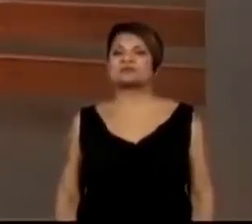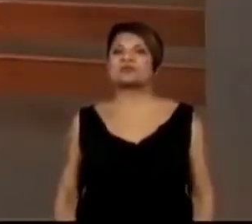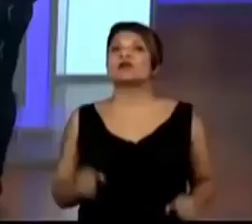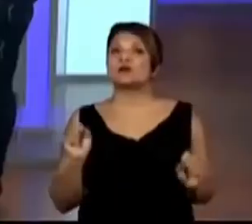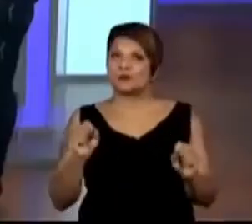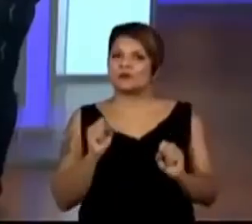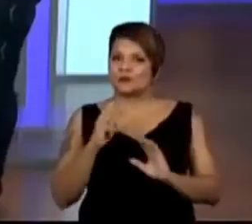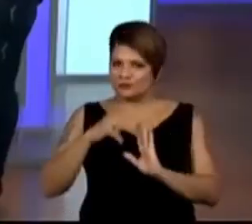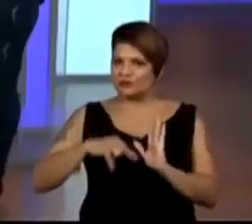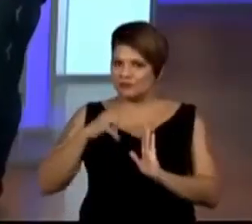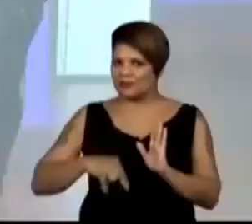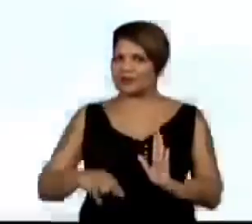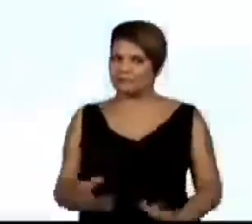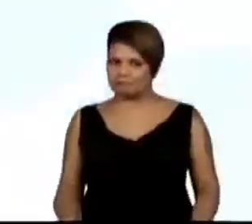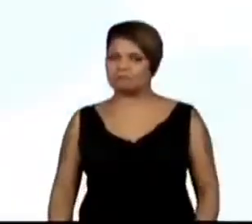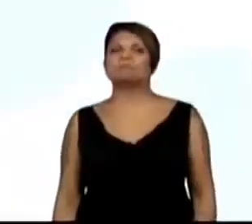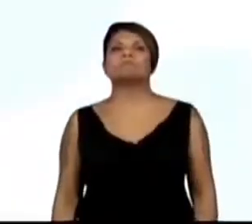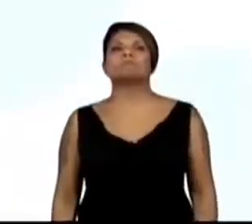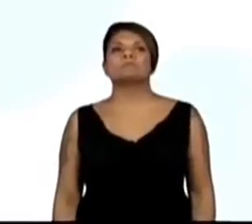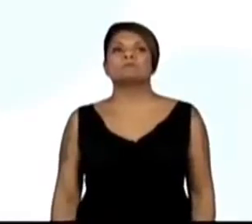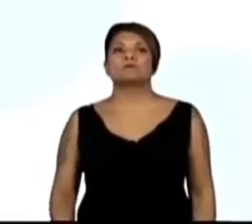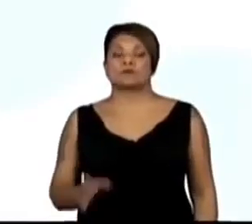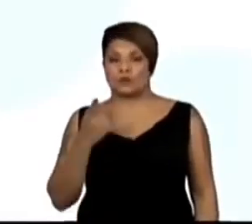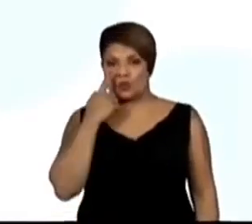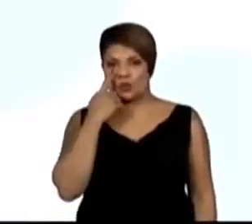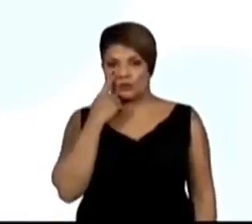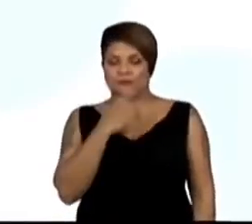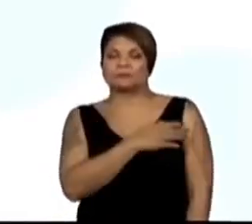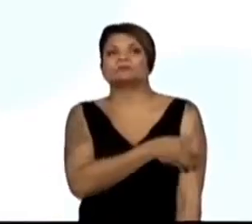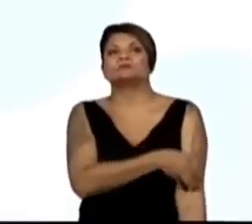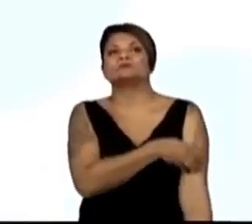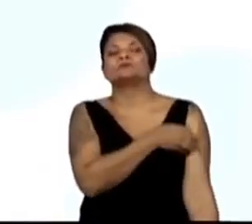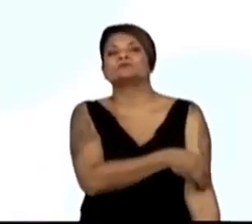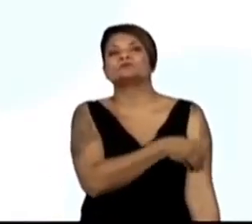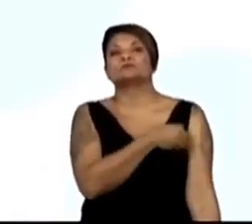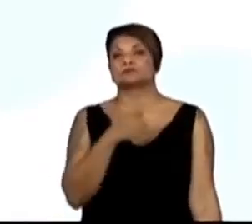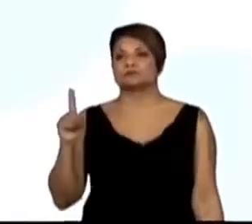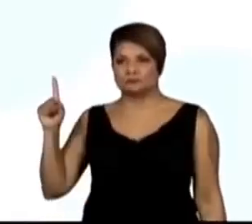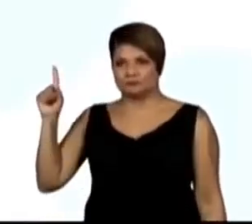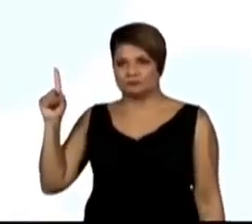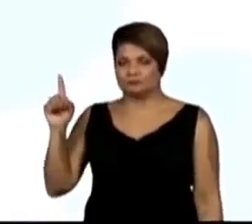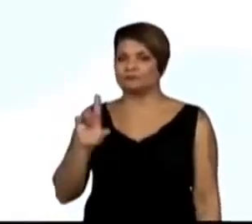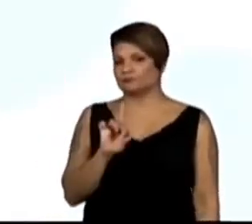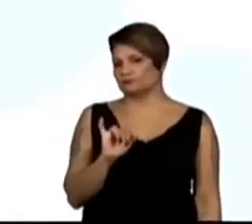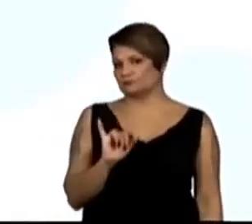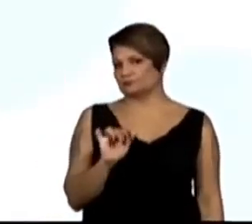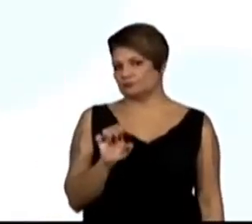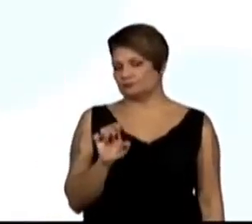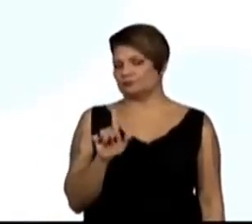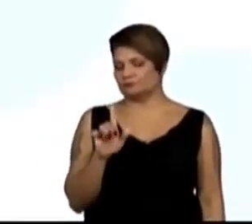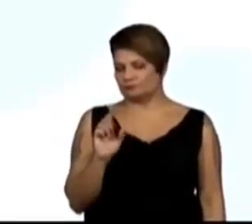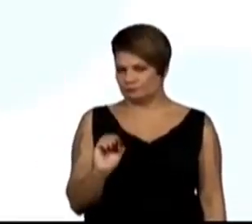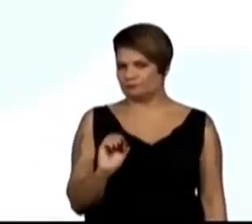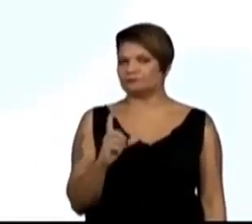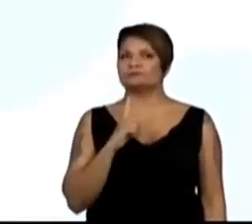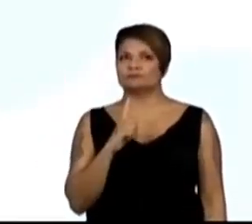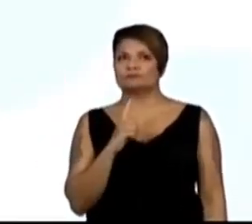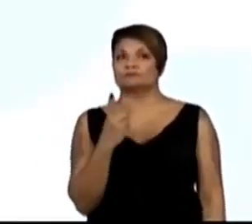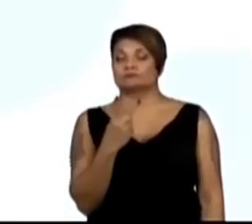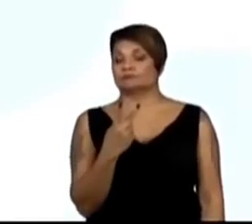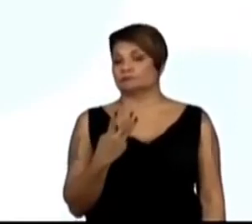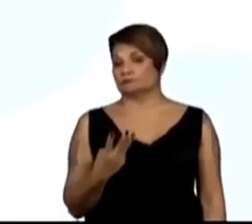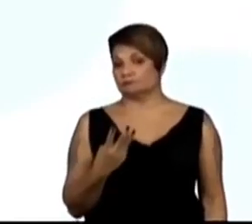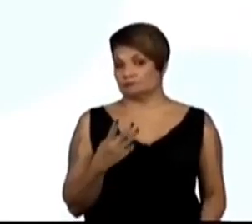ler, pode pôr para mim o slide, Ora, por favor. Olha só, aqui eu já tenho o quê? O Diego tem 24